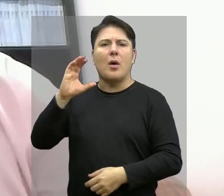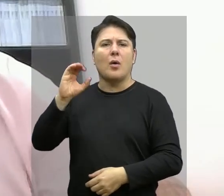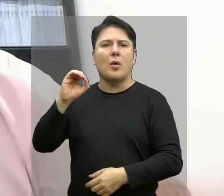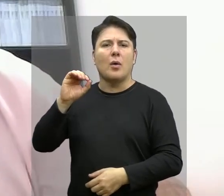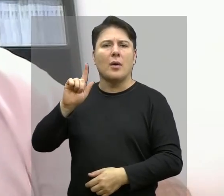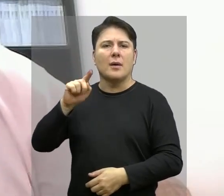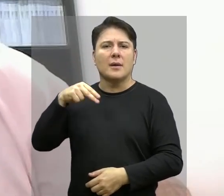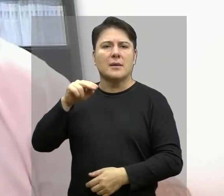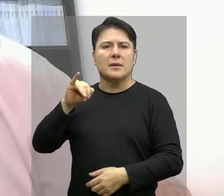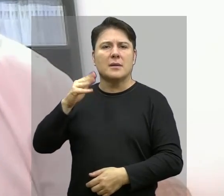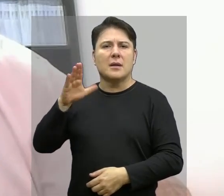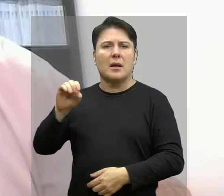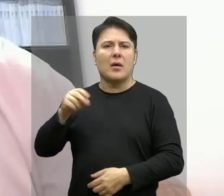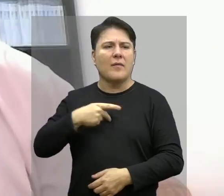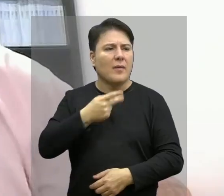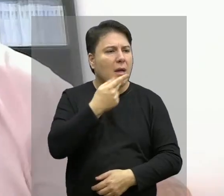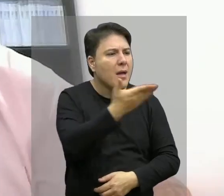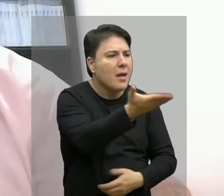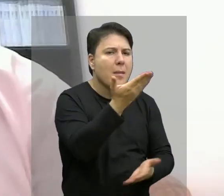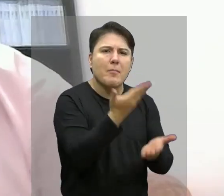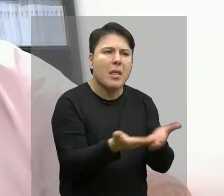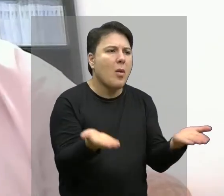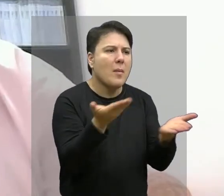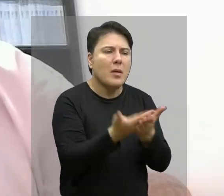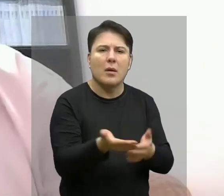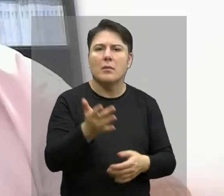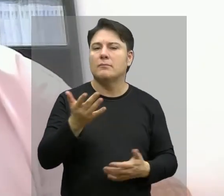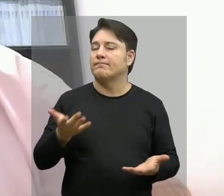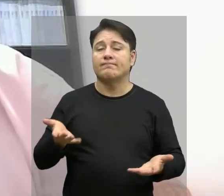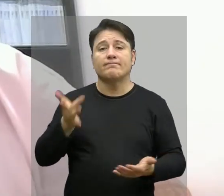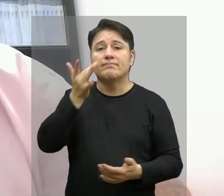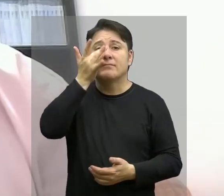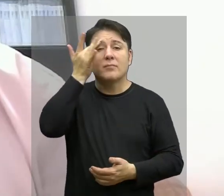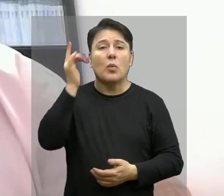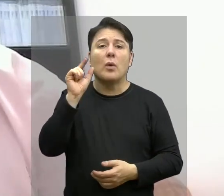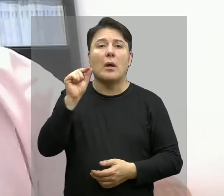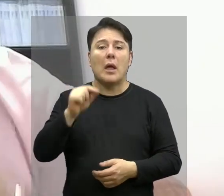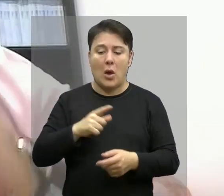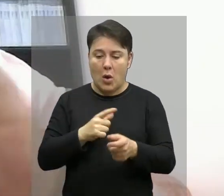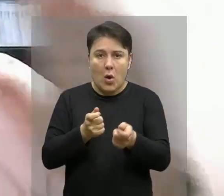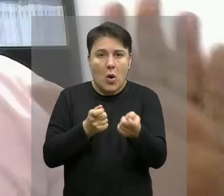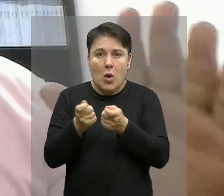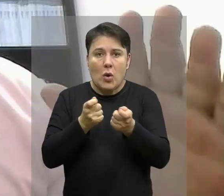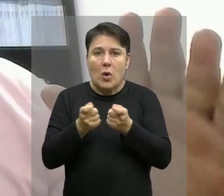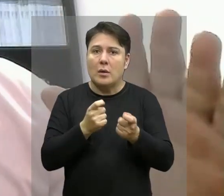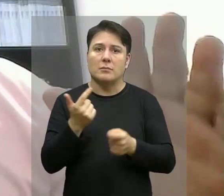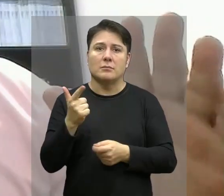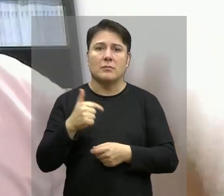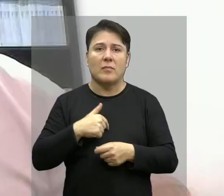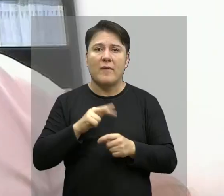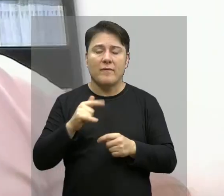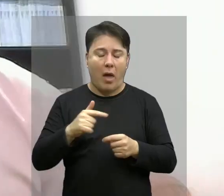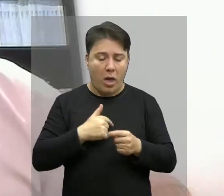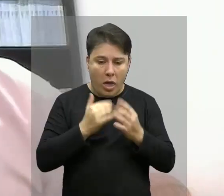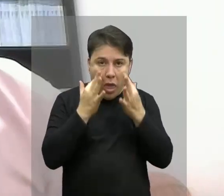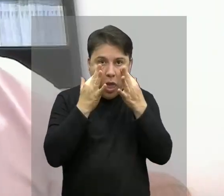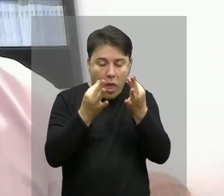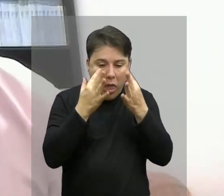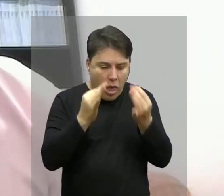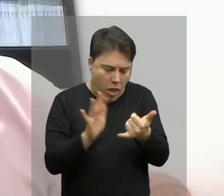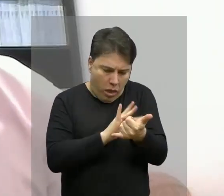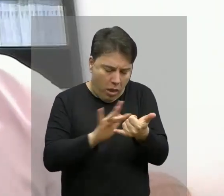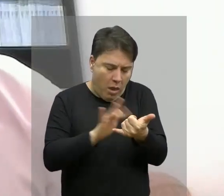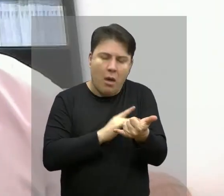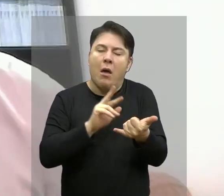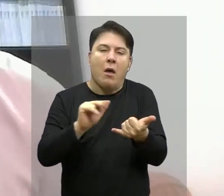vezes falar, pô, mas você não está vendo que você está perdendo? A pessoa simplesmente não tem o controle, ela perde o controle. Então, essa